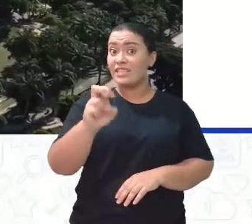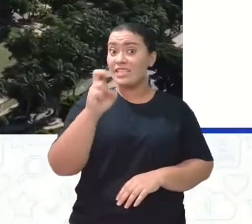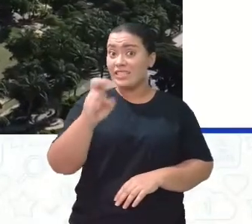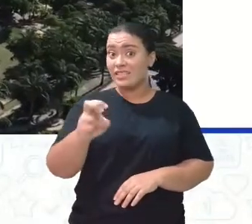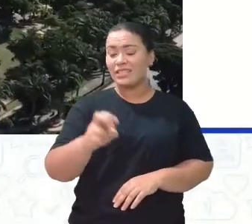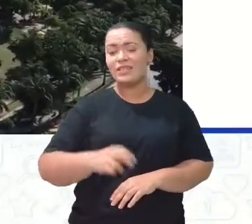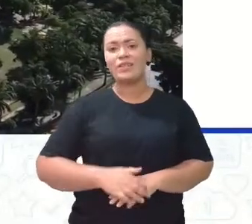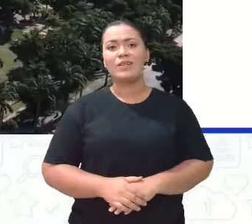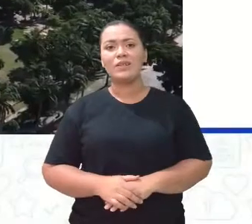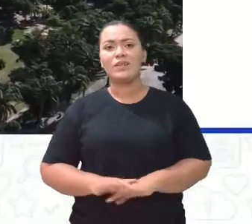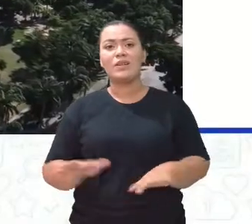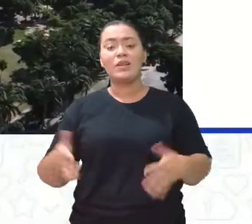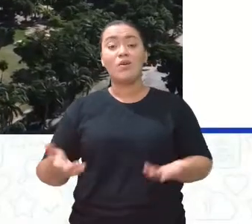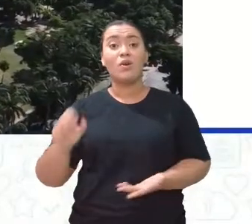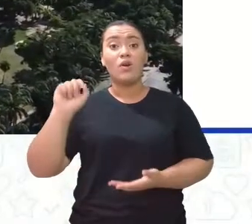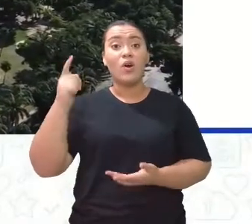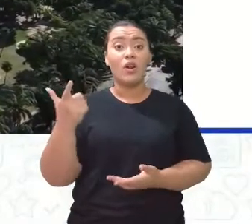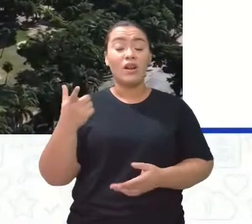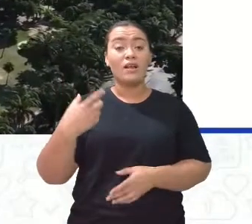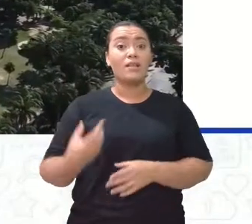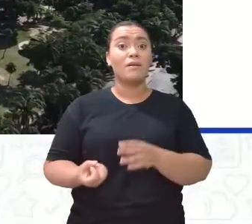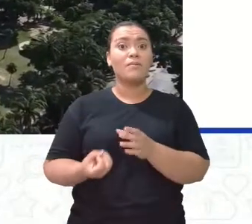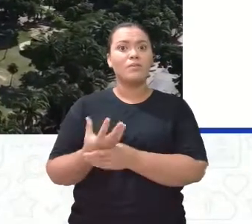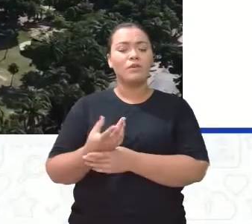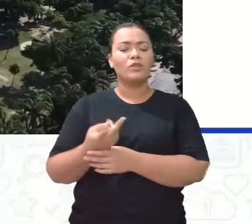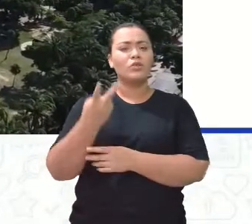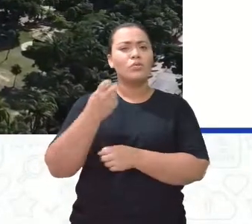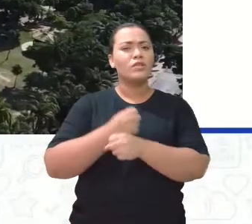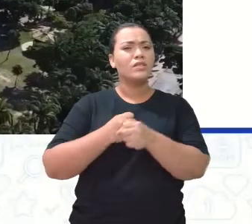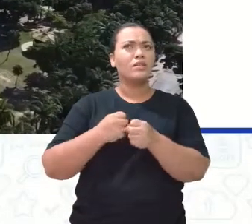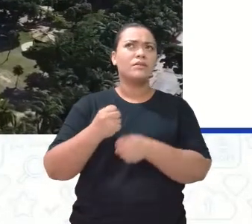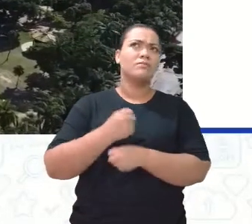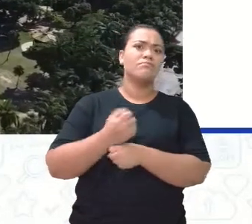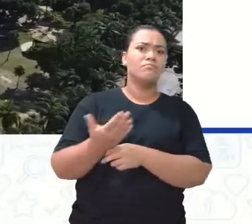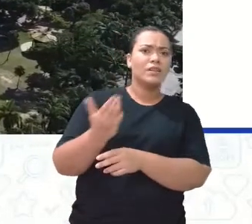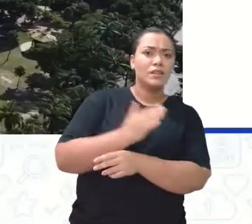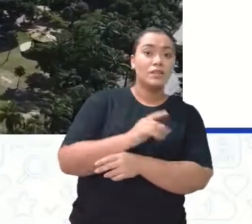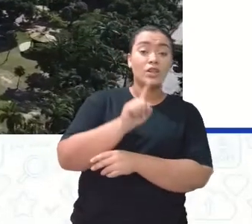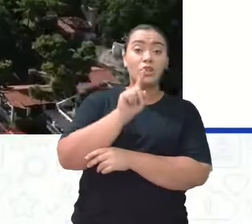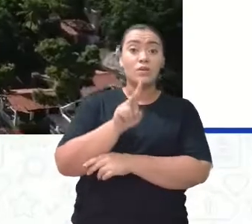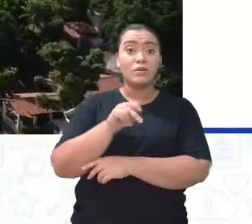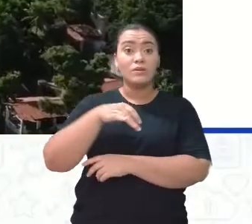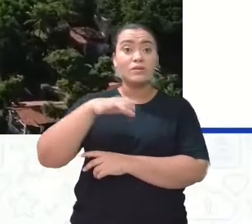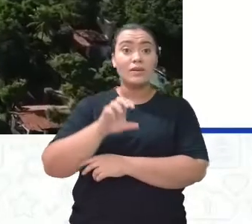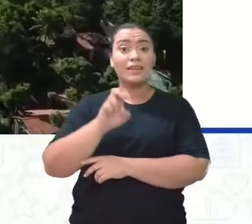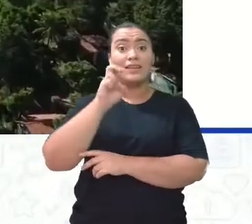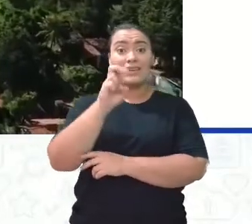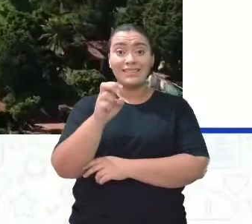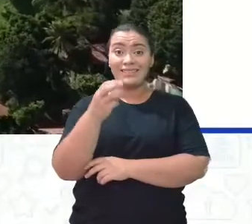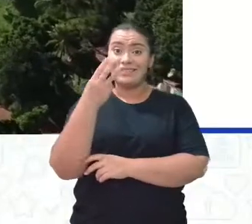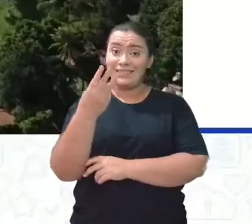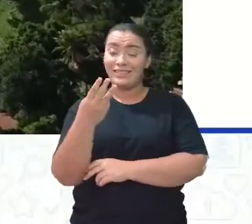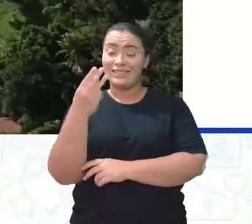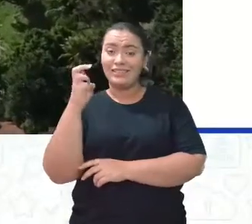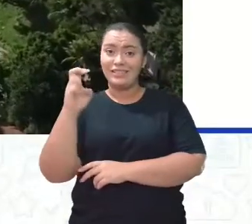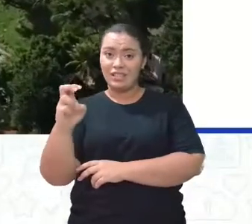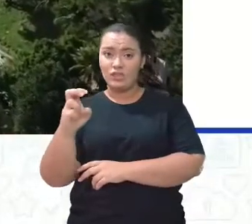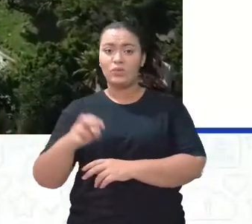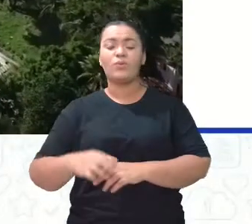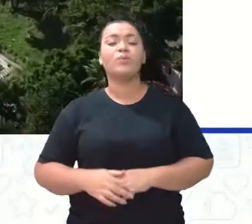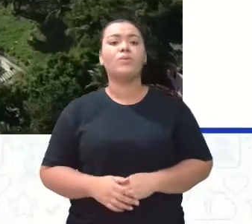485. Enquanto que Olinda, fundada 2 anos antes, 12 de março de 1535,